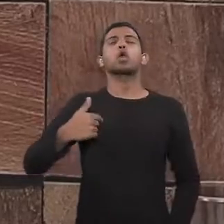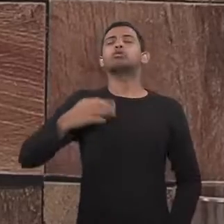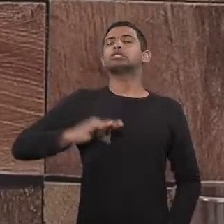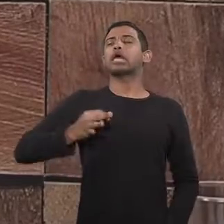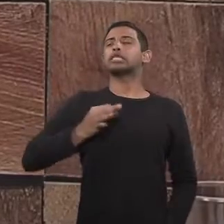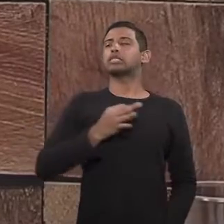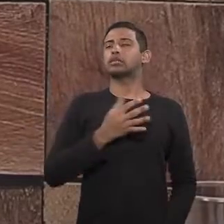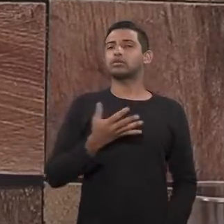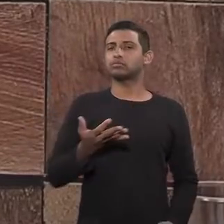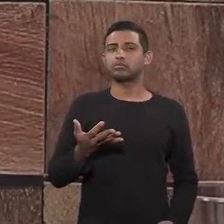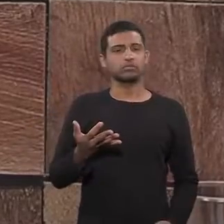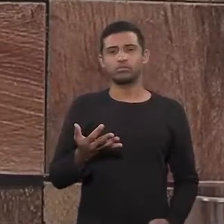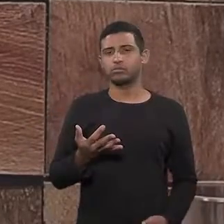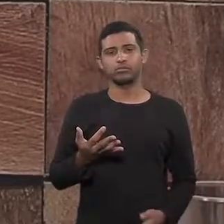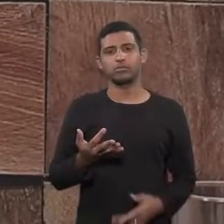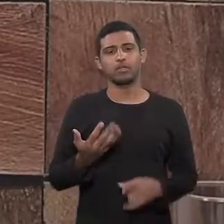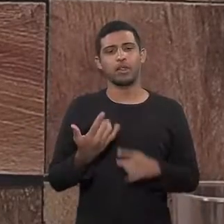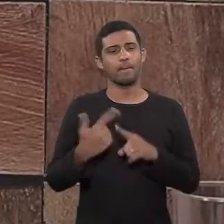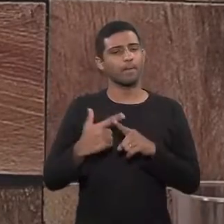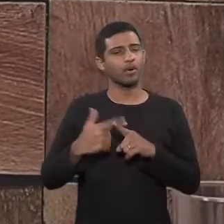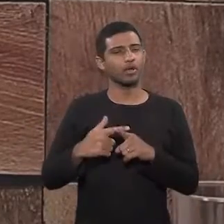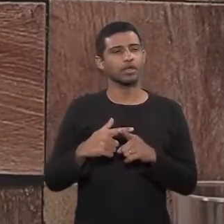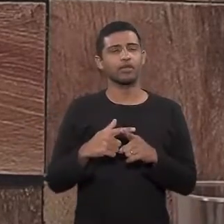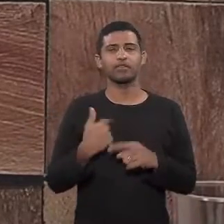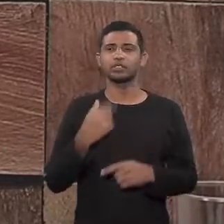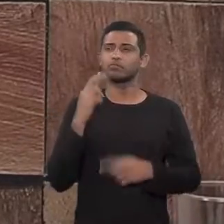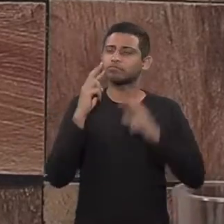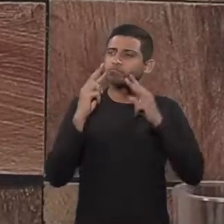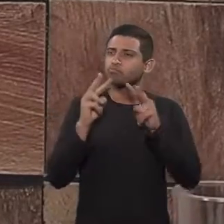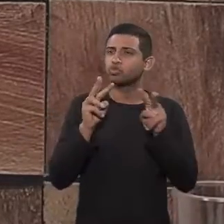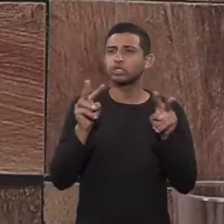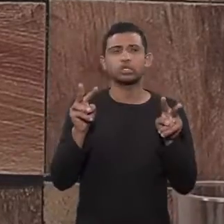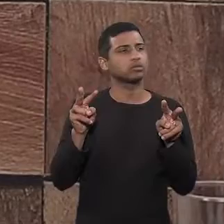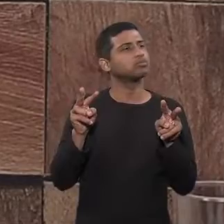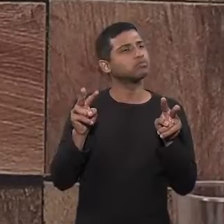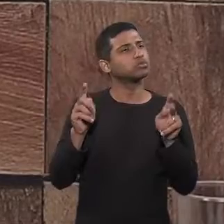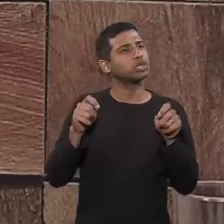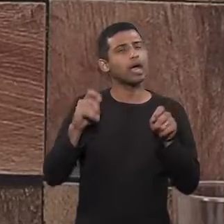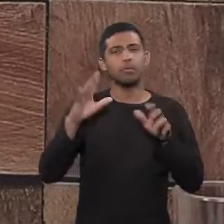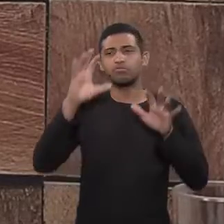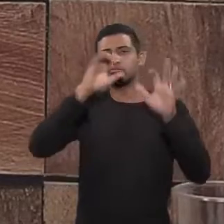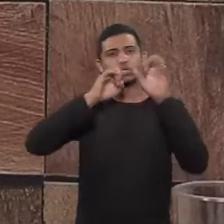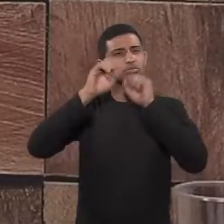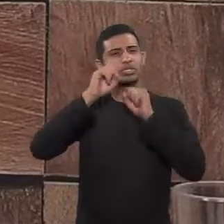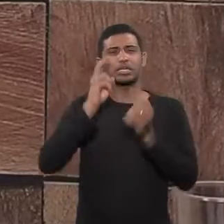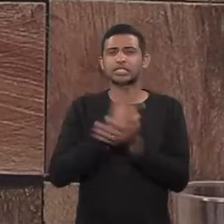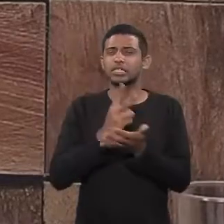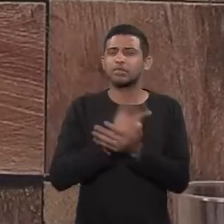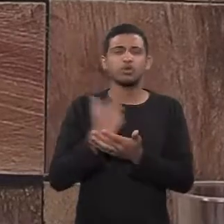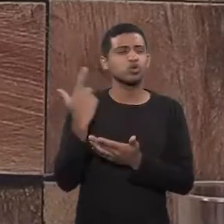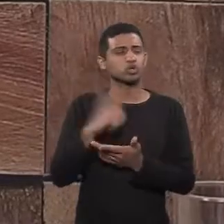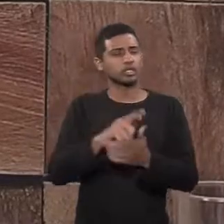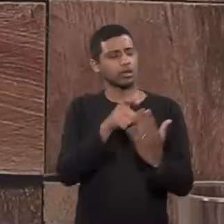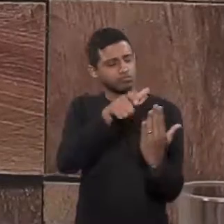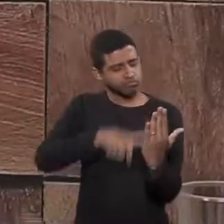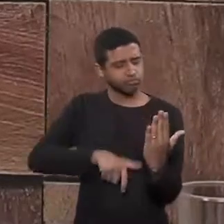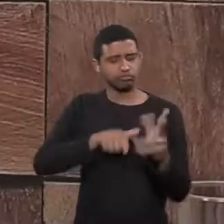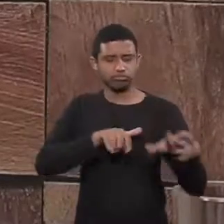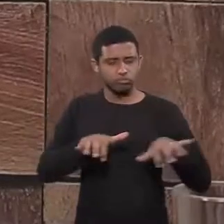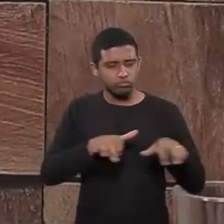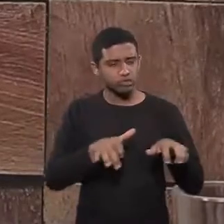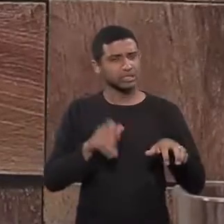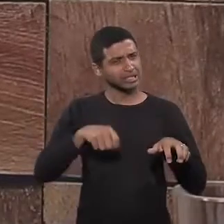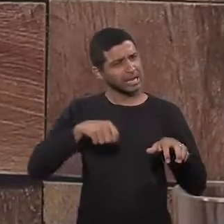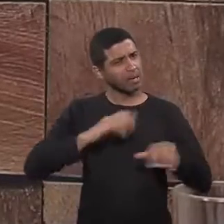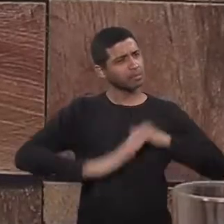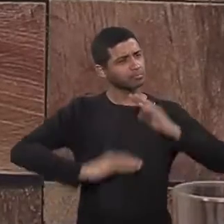mais para aprender. Não pode nunca se achar o dono da verdade, né? Então, porque quando você tem esse olhar, você sempre pode extrair